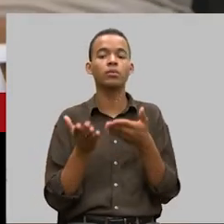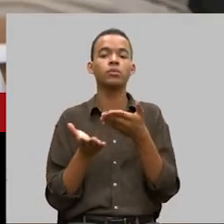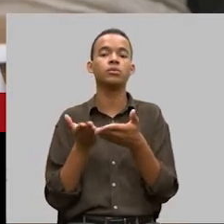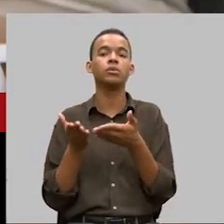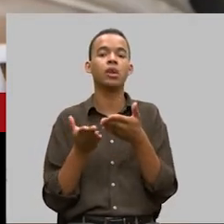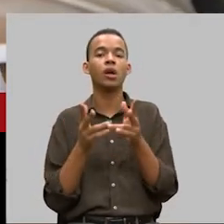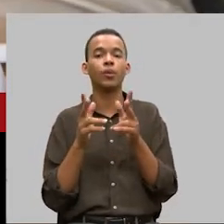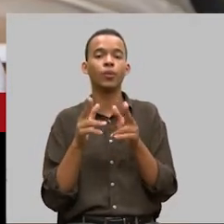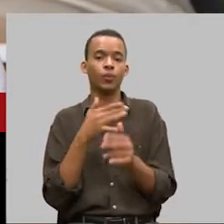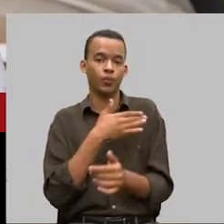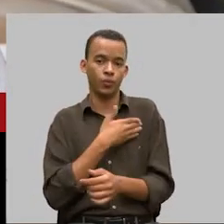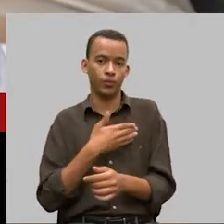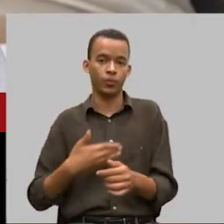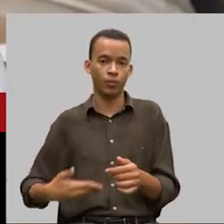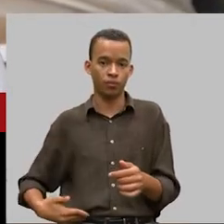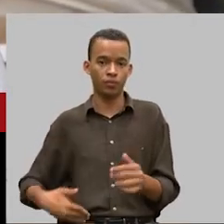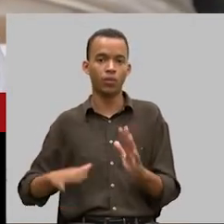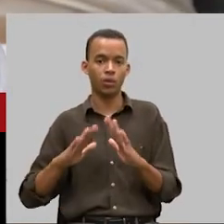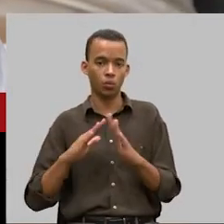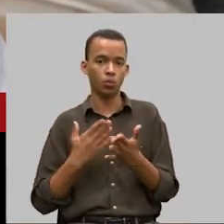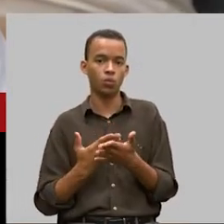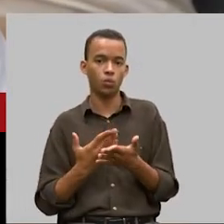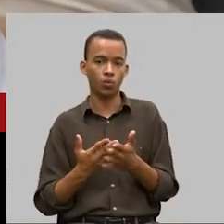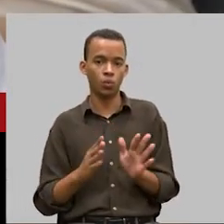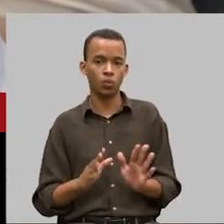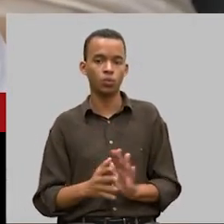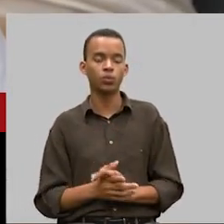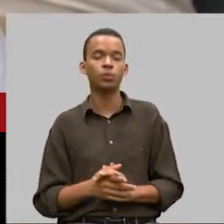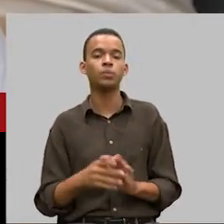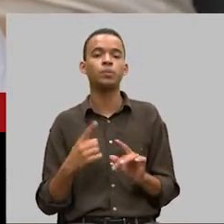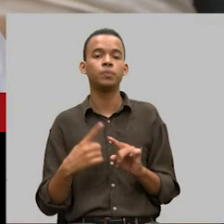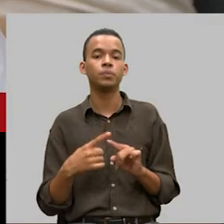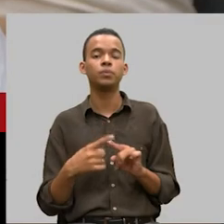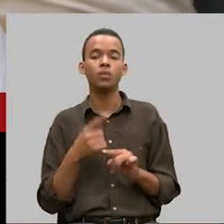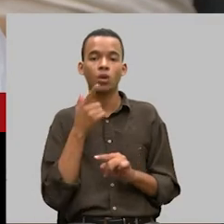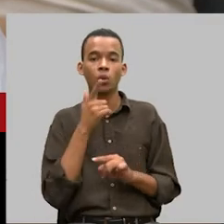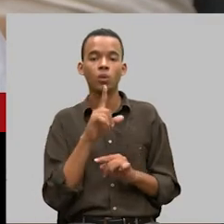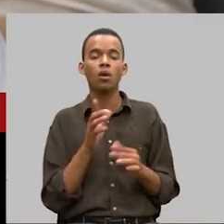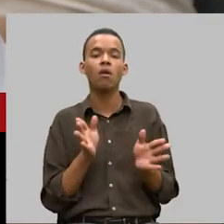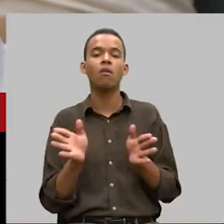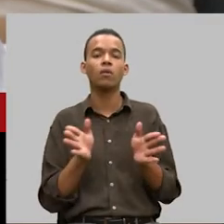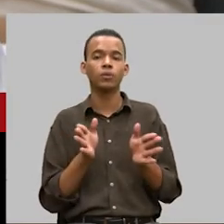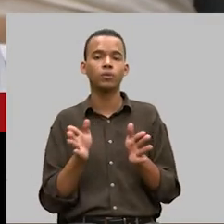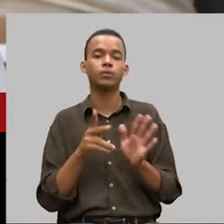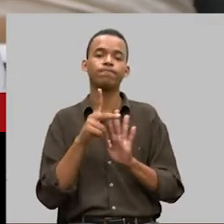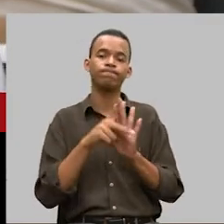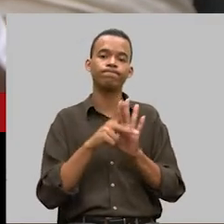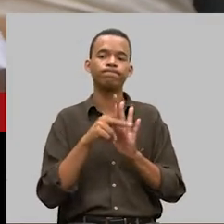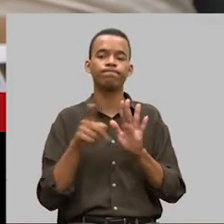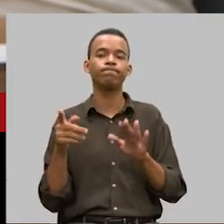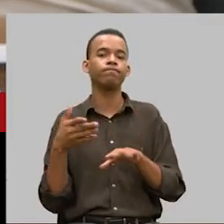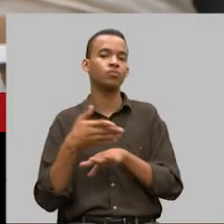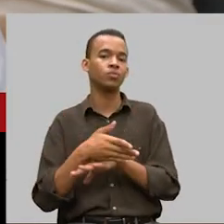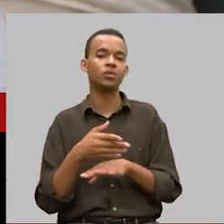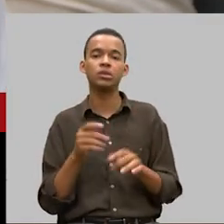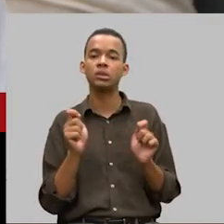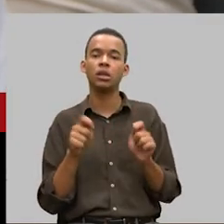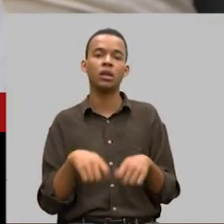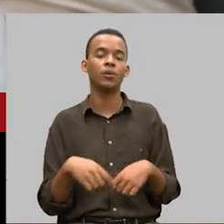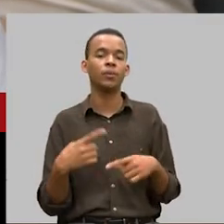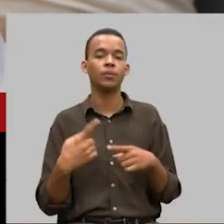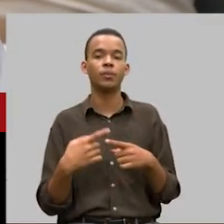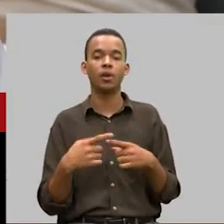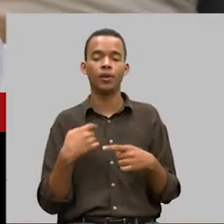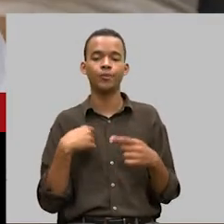pública isso Por quê para que a gente possa ter acesso aos programas eu olho daqui de cima e fico